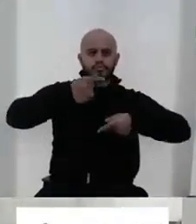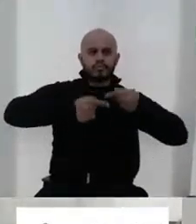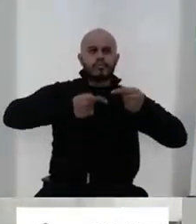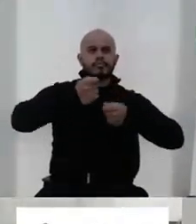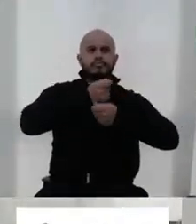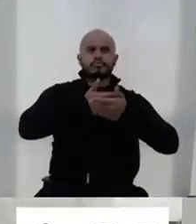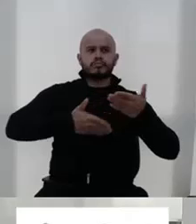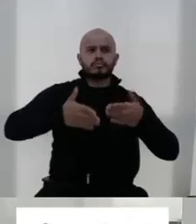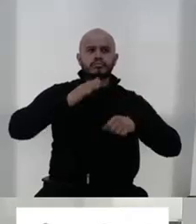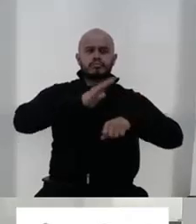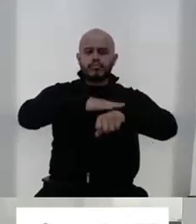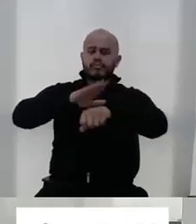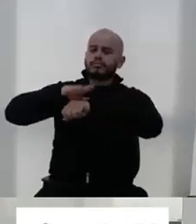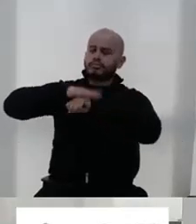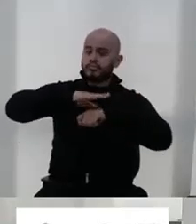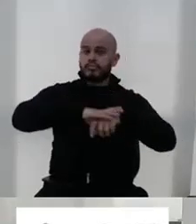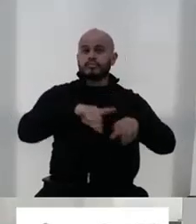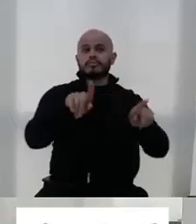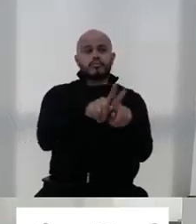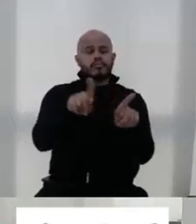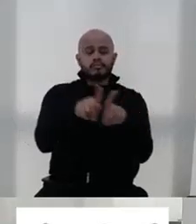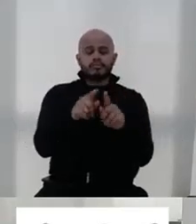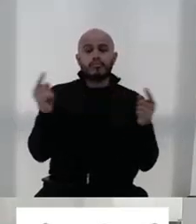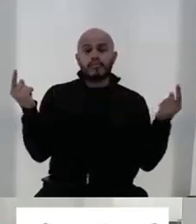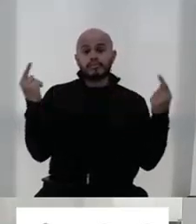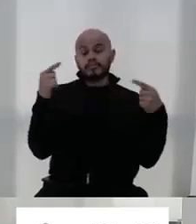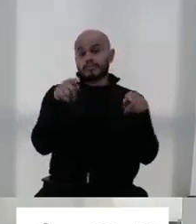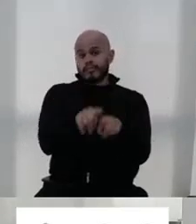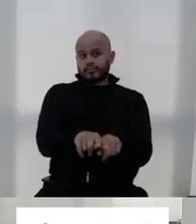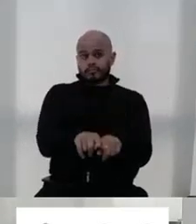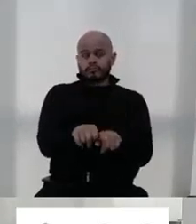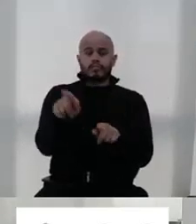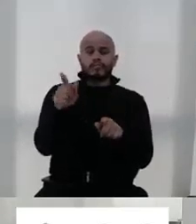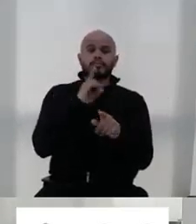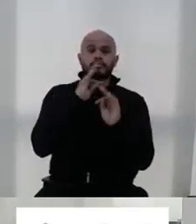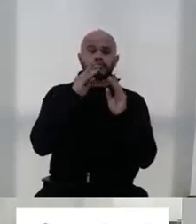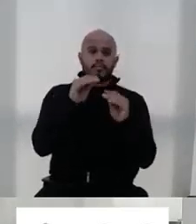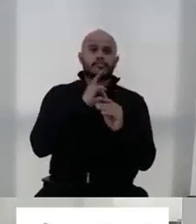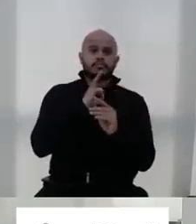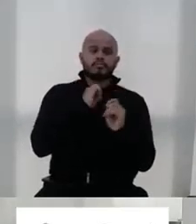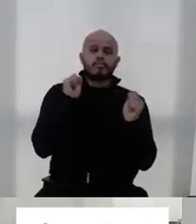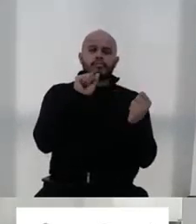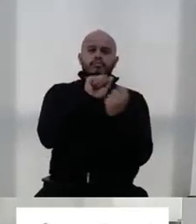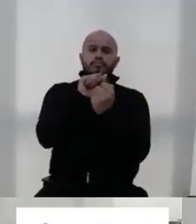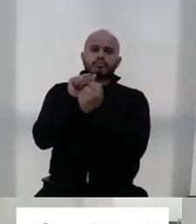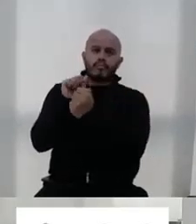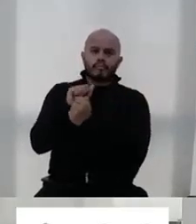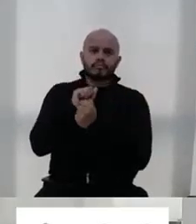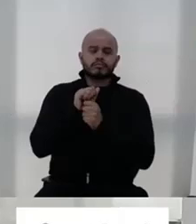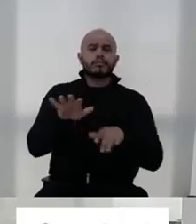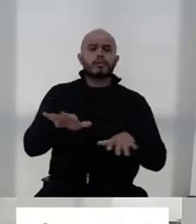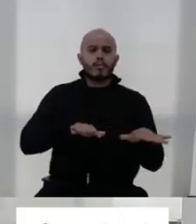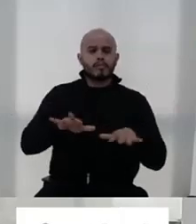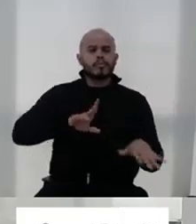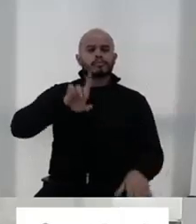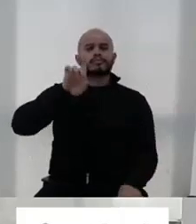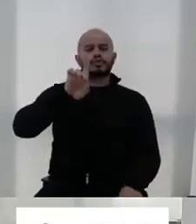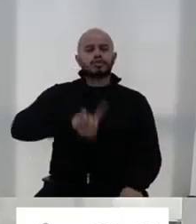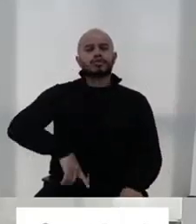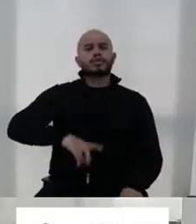Defensoria Pública, né, e a parceria histórica que a Defensoria sempre teve com os movimentos sociais, com os movimentos de direitos humanos no campo